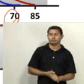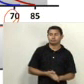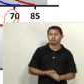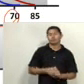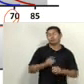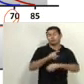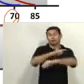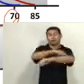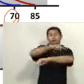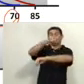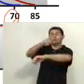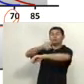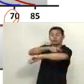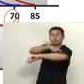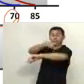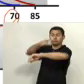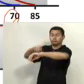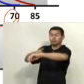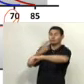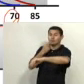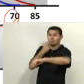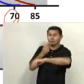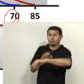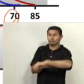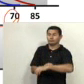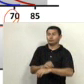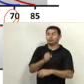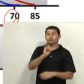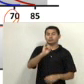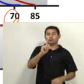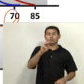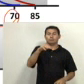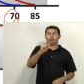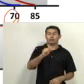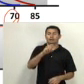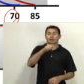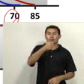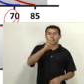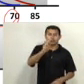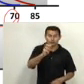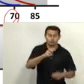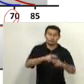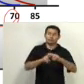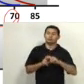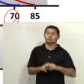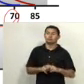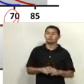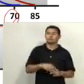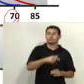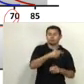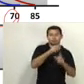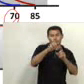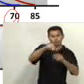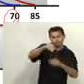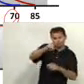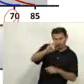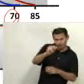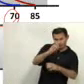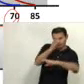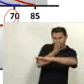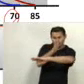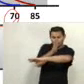a curva em vermelho. Nesse caso da curva em vermelho, o sigma é 15. Portanto, média